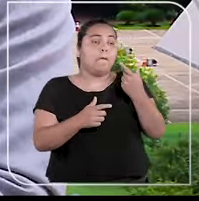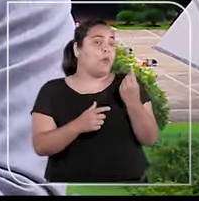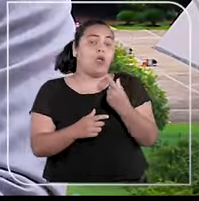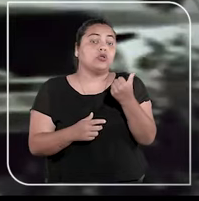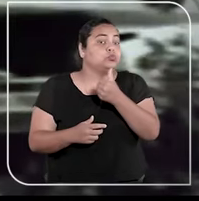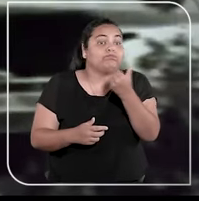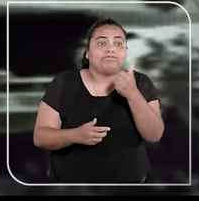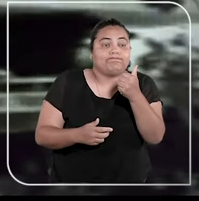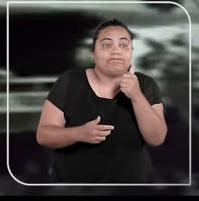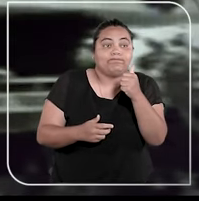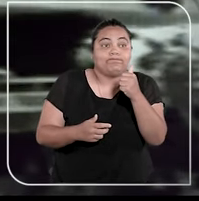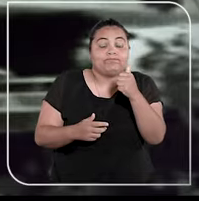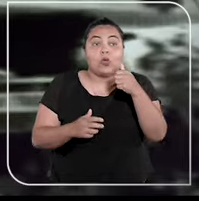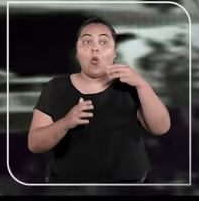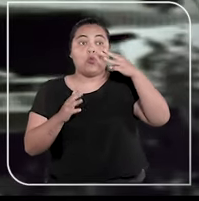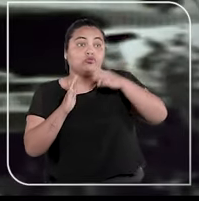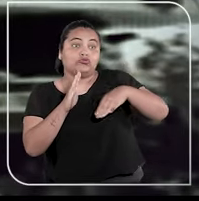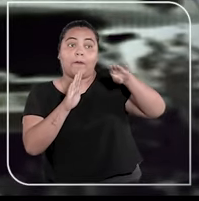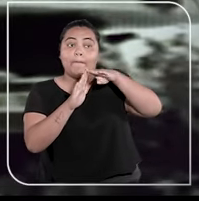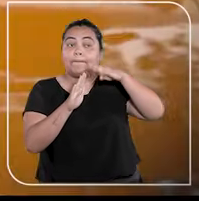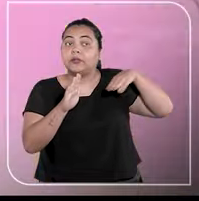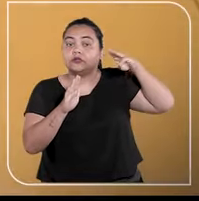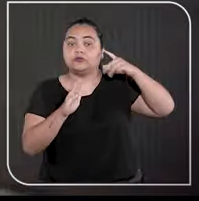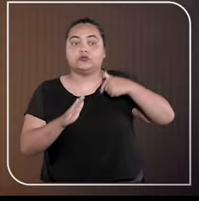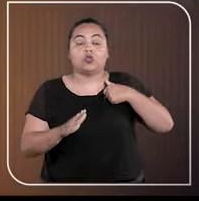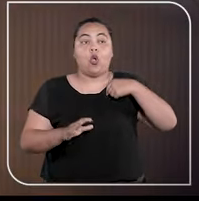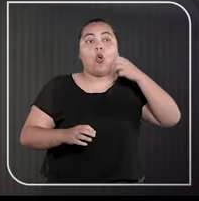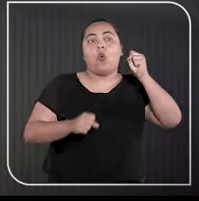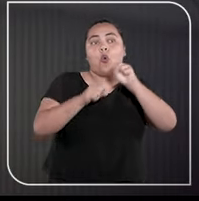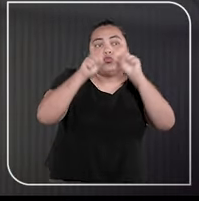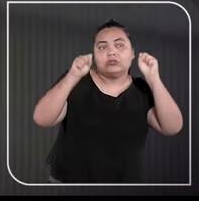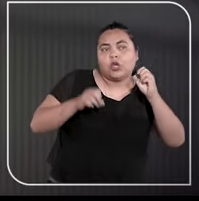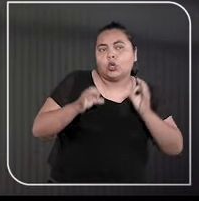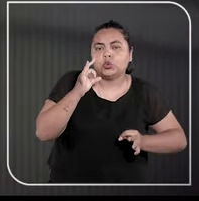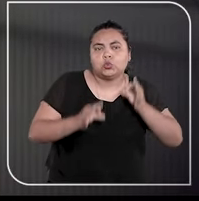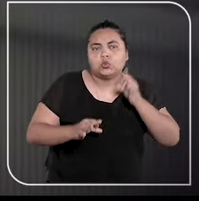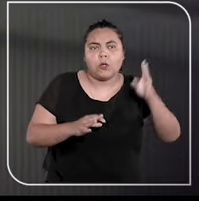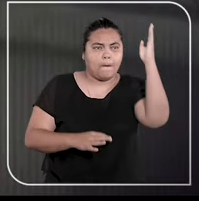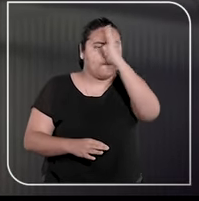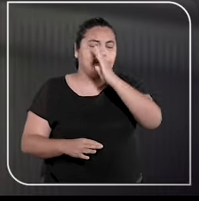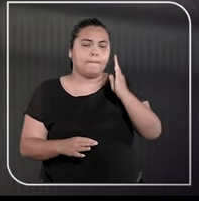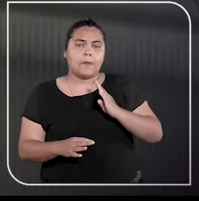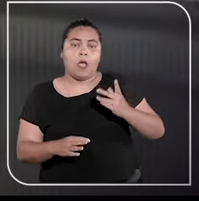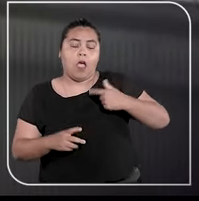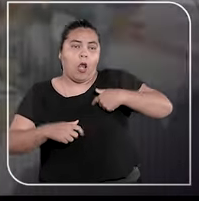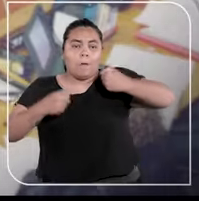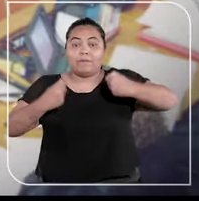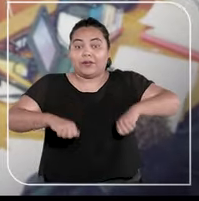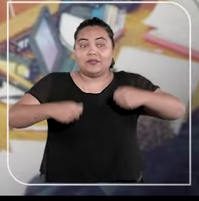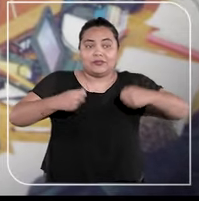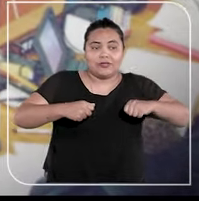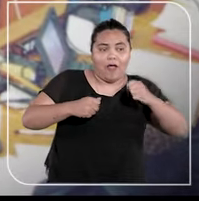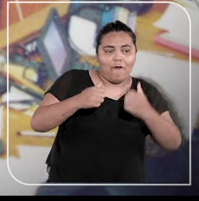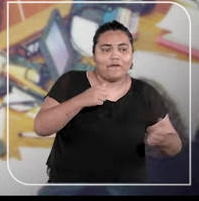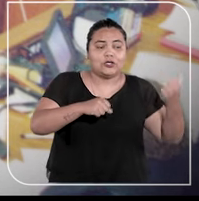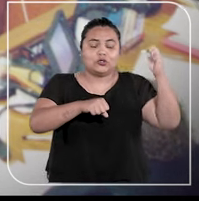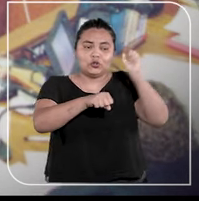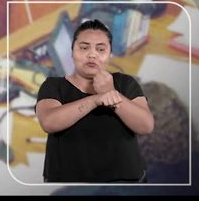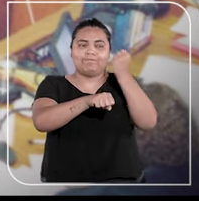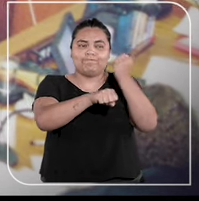tinha sido projetada para 11 ministros. Não tinha mais como segurar. O sistema de justiça brasileiro necessitava de uma